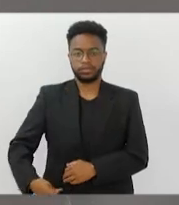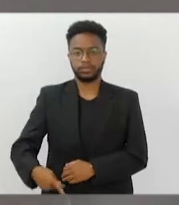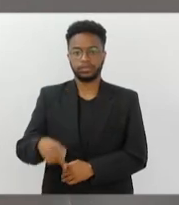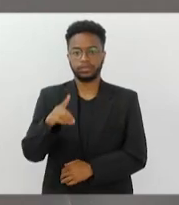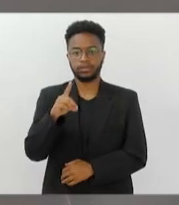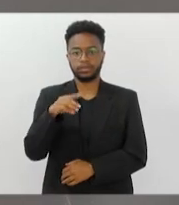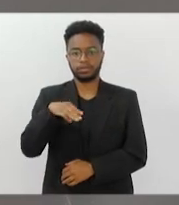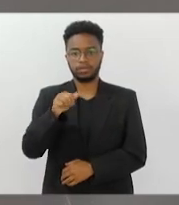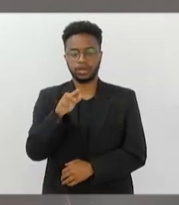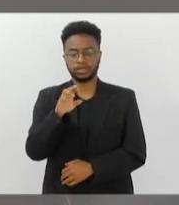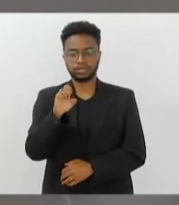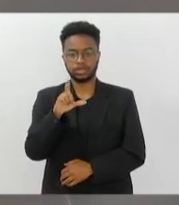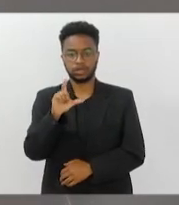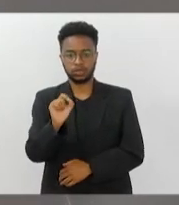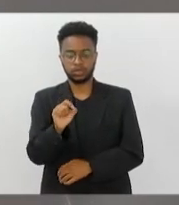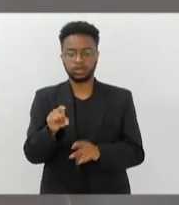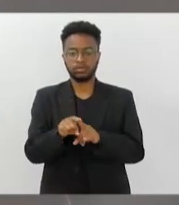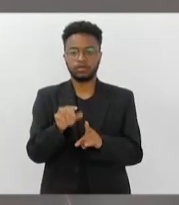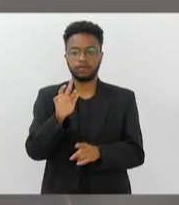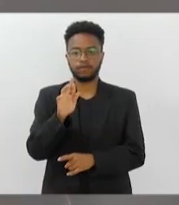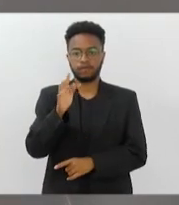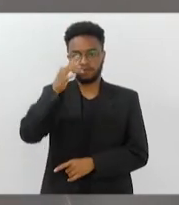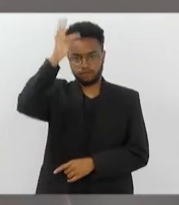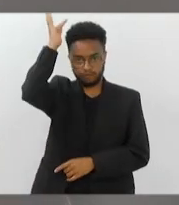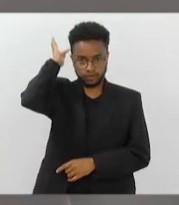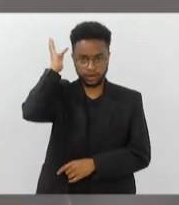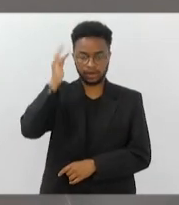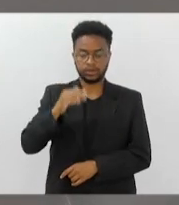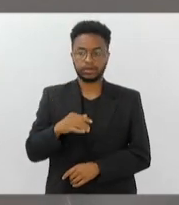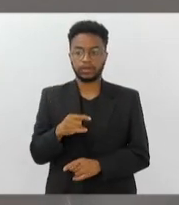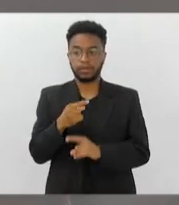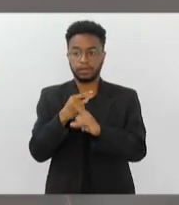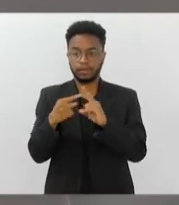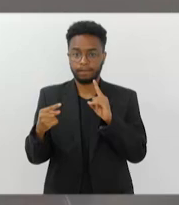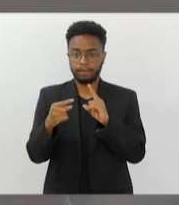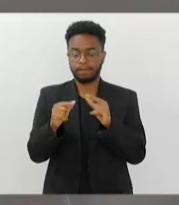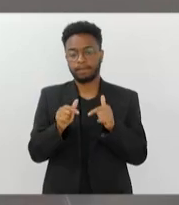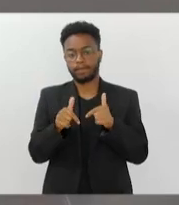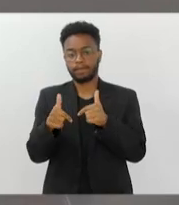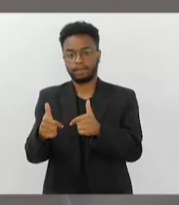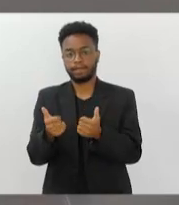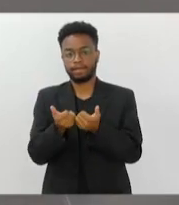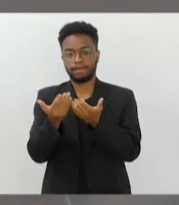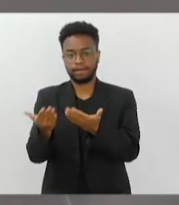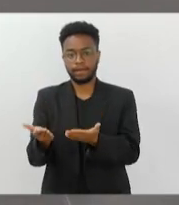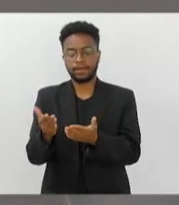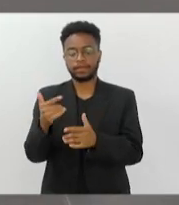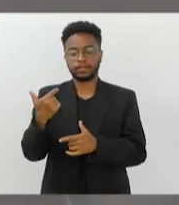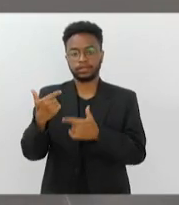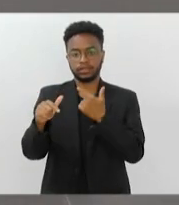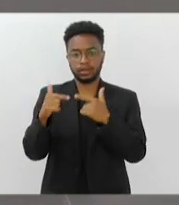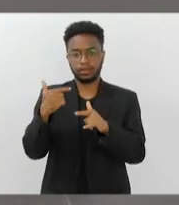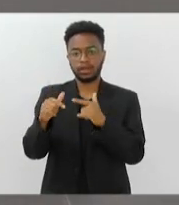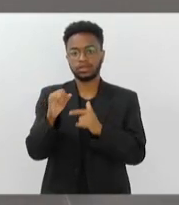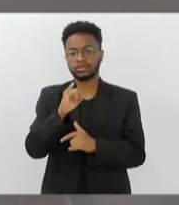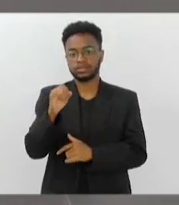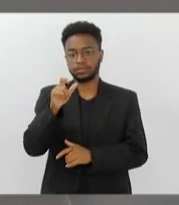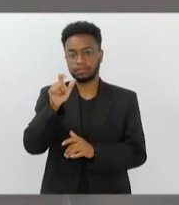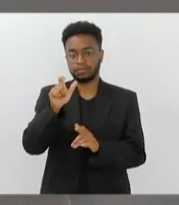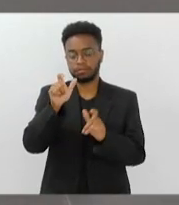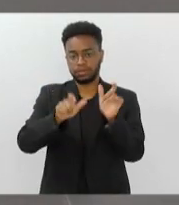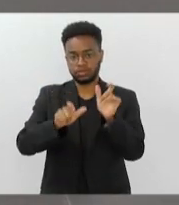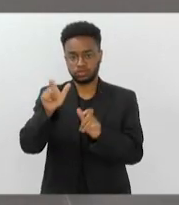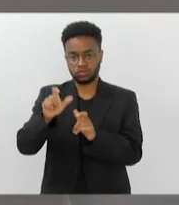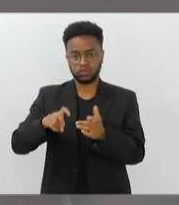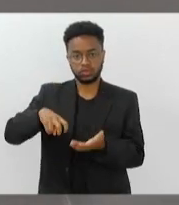e Fred Pacheco, que proíbe a investidura em cargo, emprego, função pública por pessoa condenada